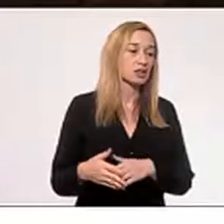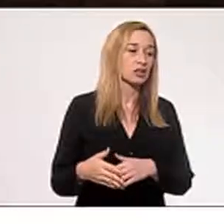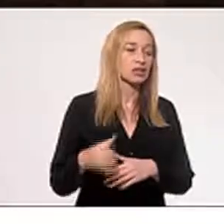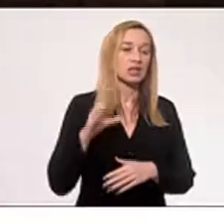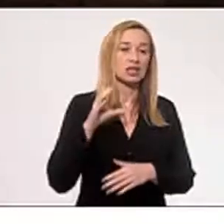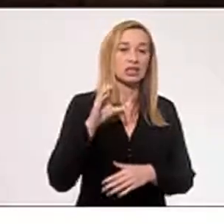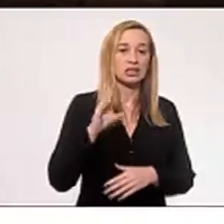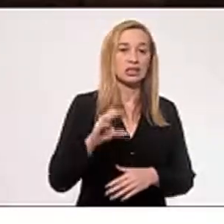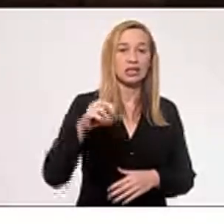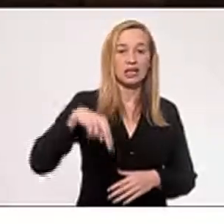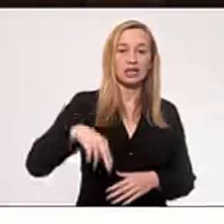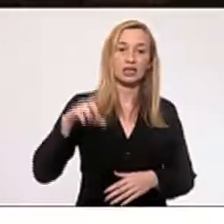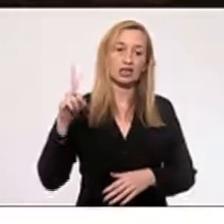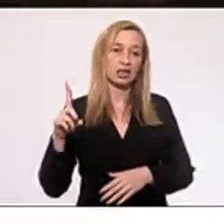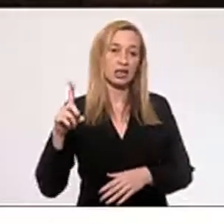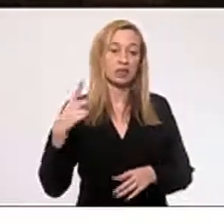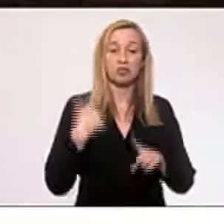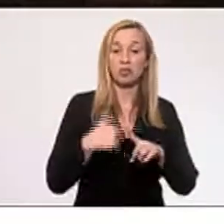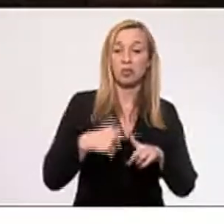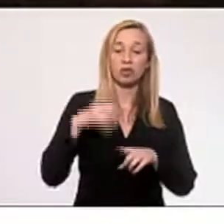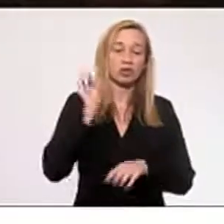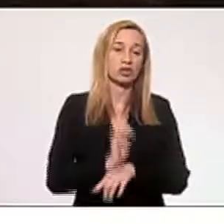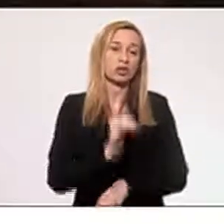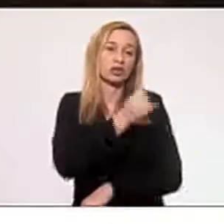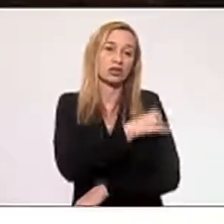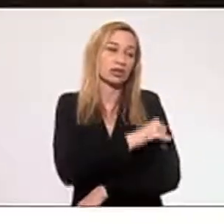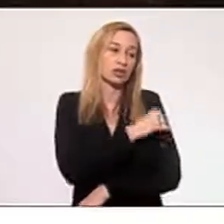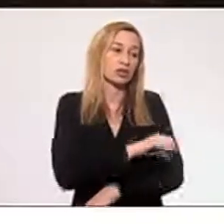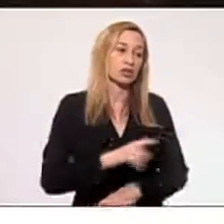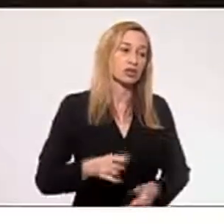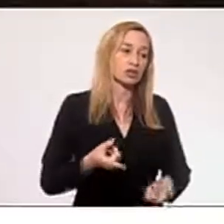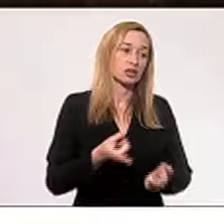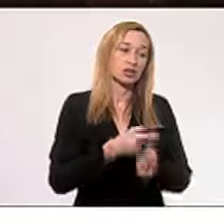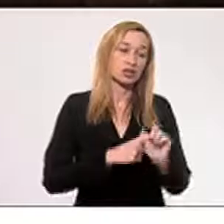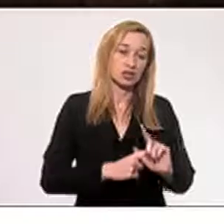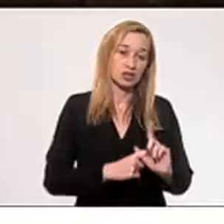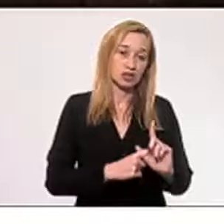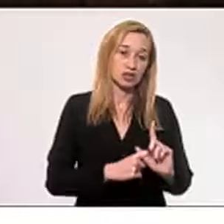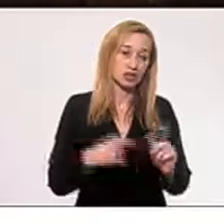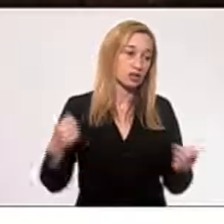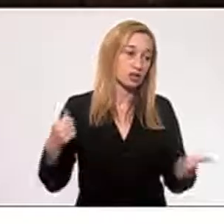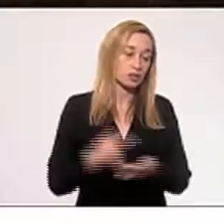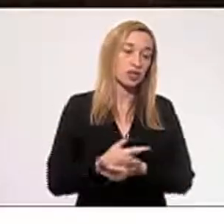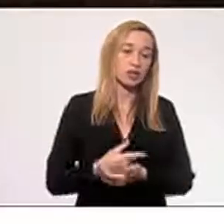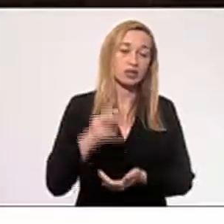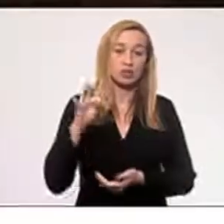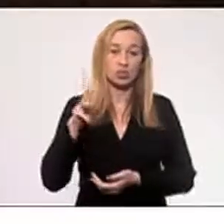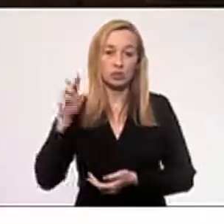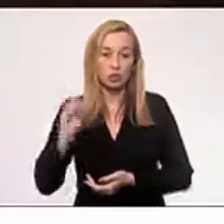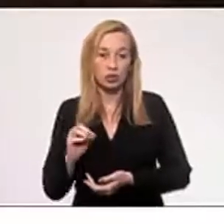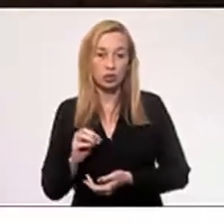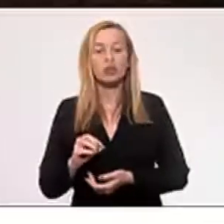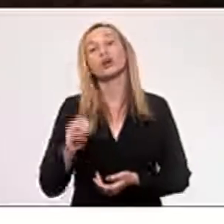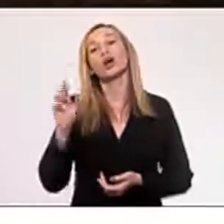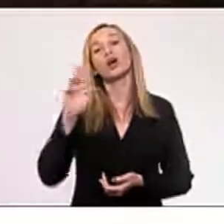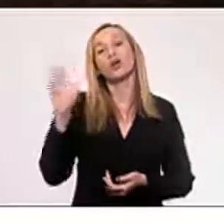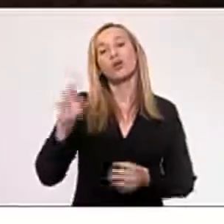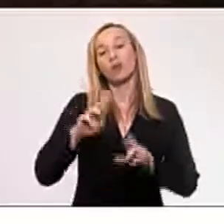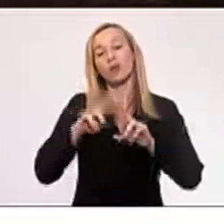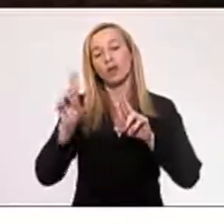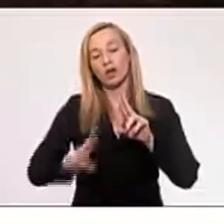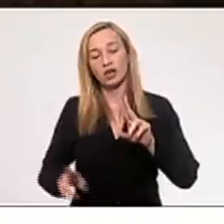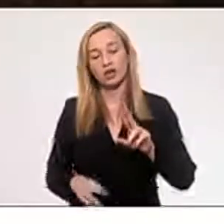CND, porque o Estado do Rio de Janeiro está inadimplente no pagamento de tributos e, portanto, a UERJ, por